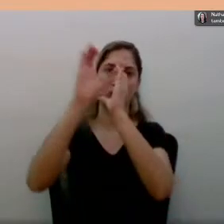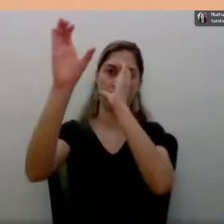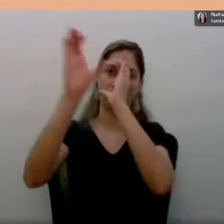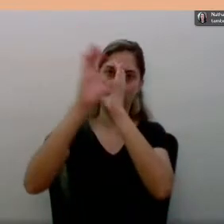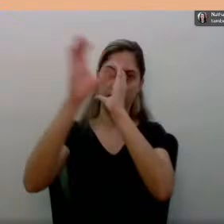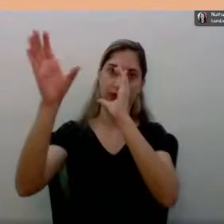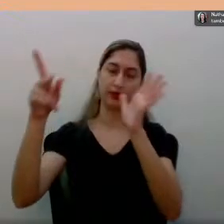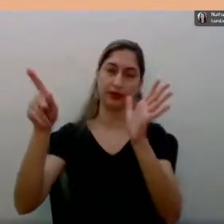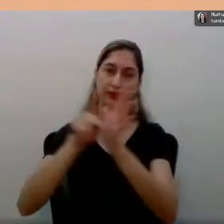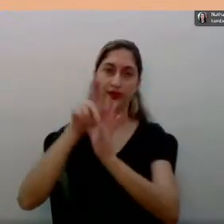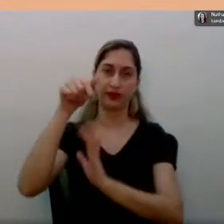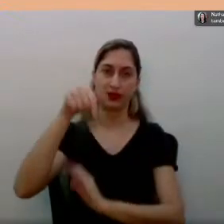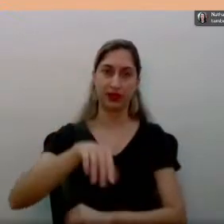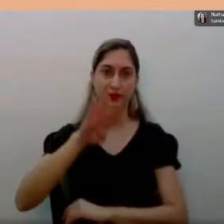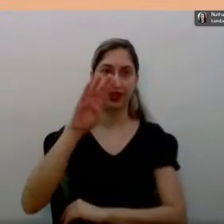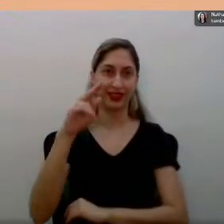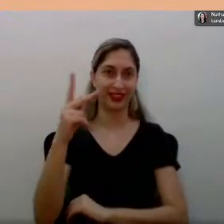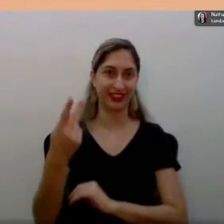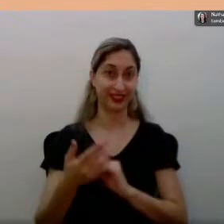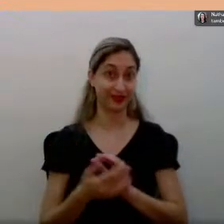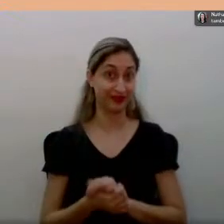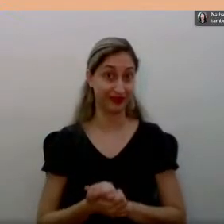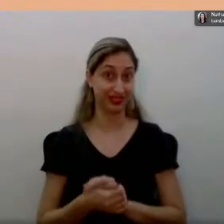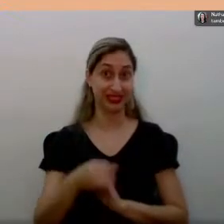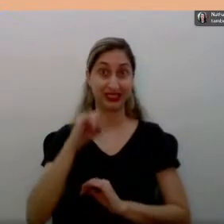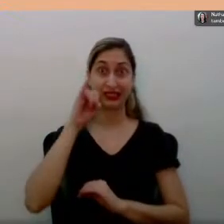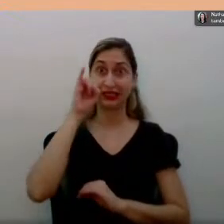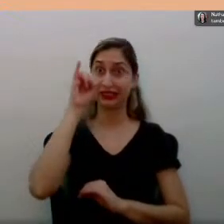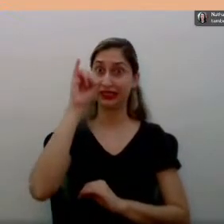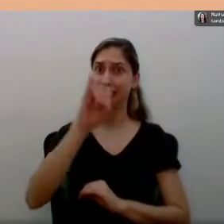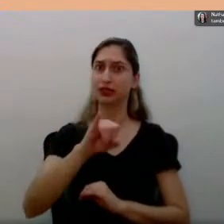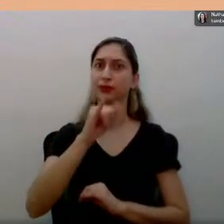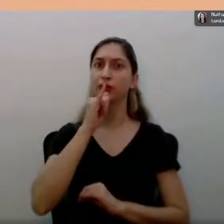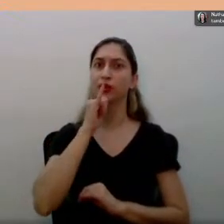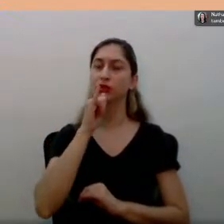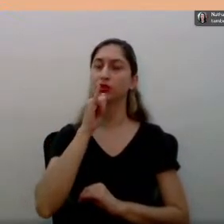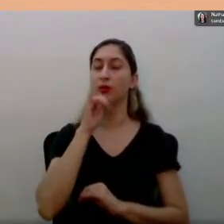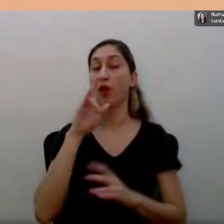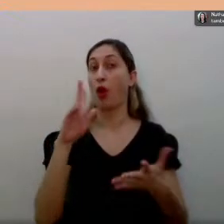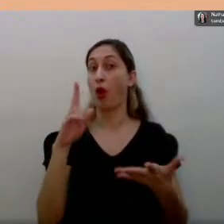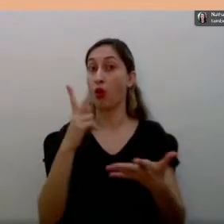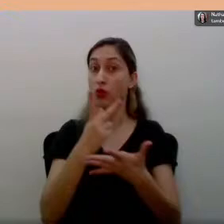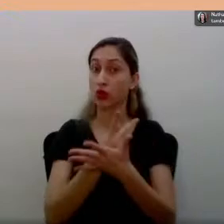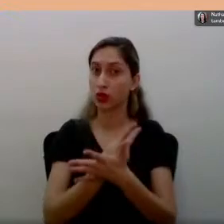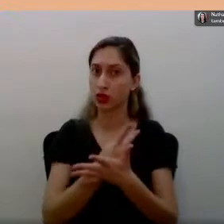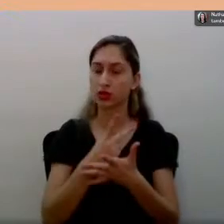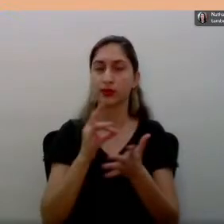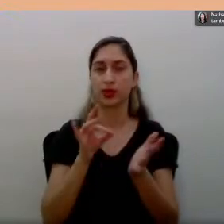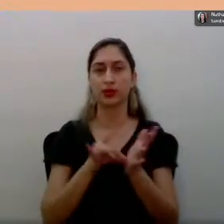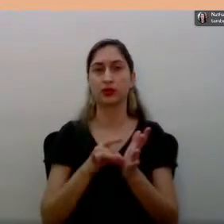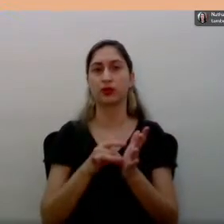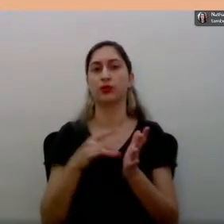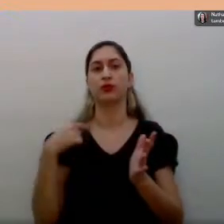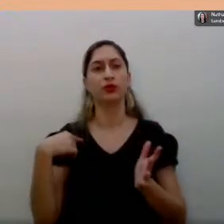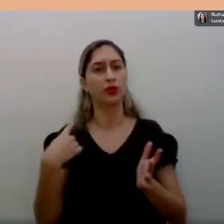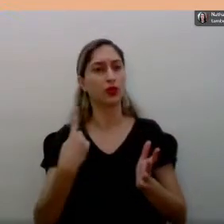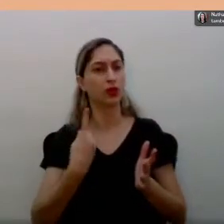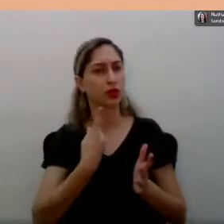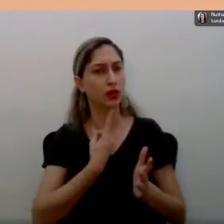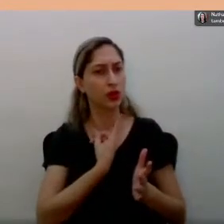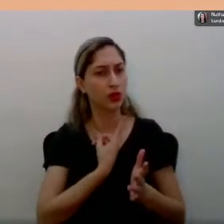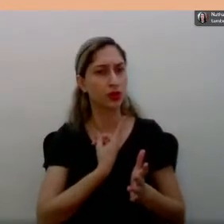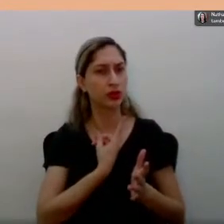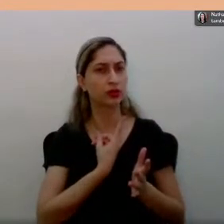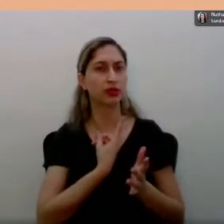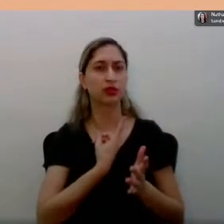que tá aqui em BH sem enrolar muito né que eu acho que vai rolar demais né a gente faz isso pessoas